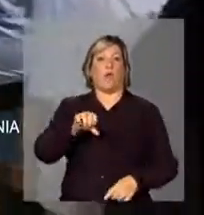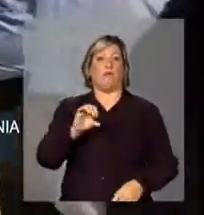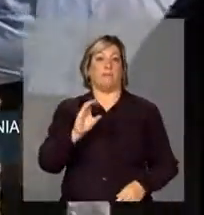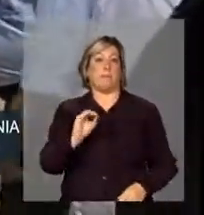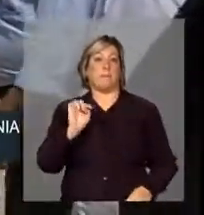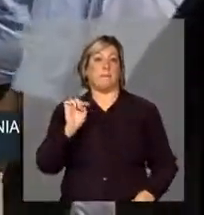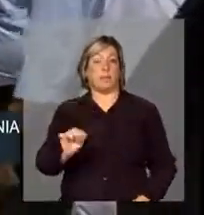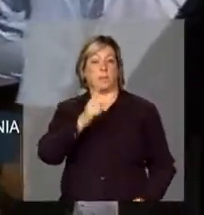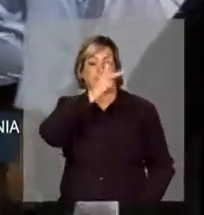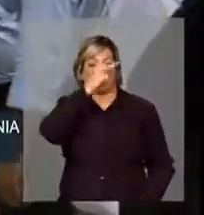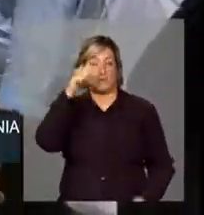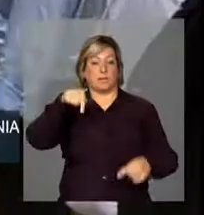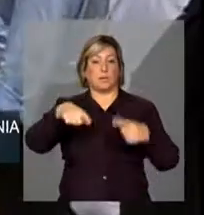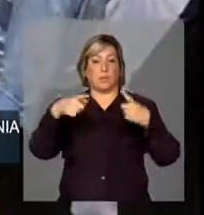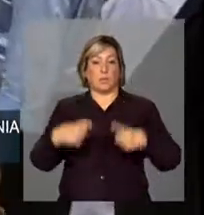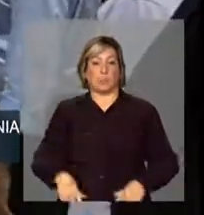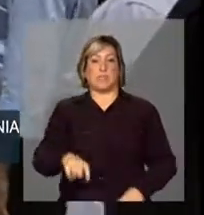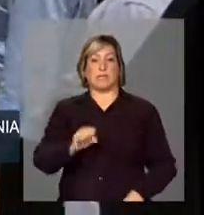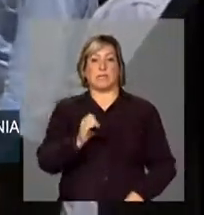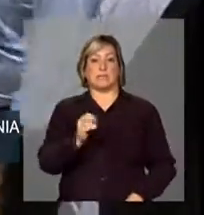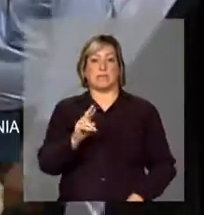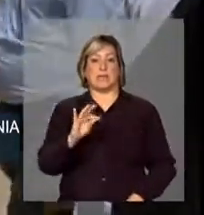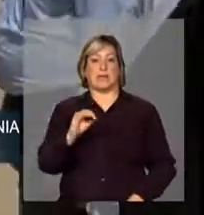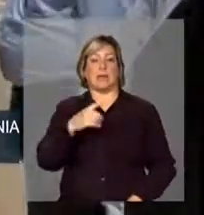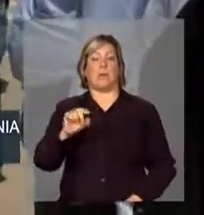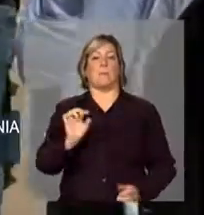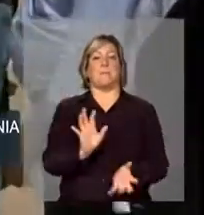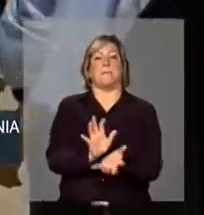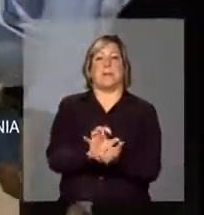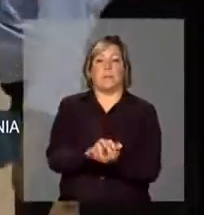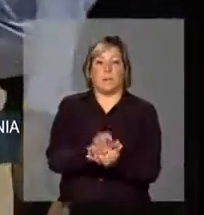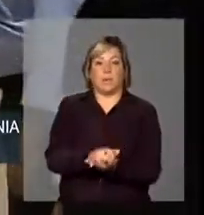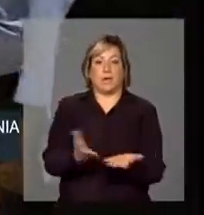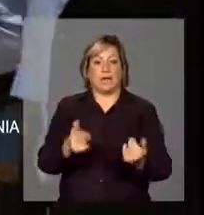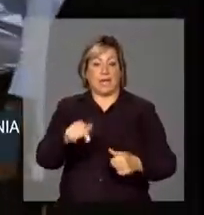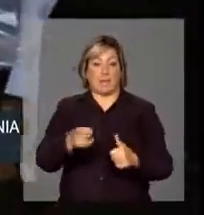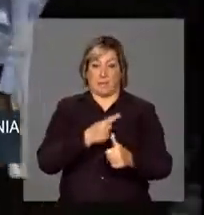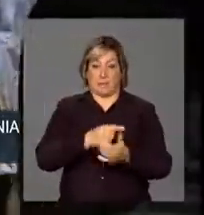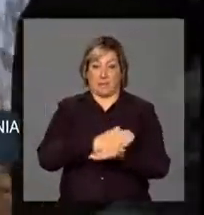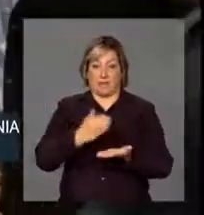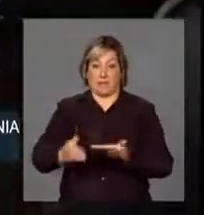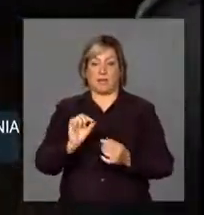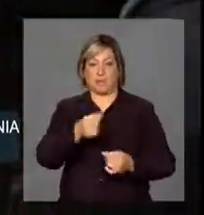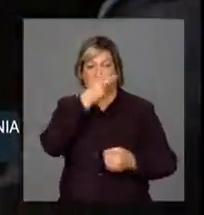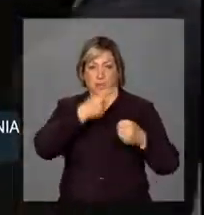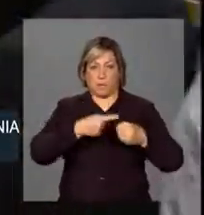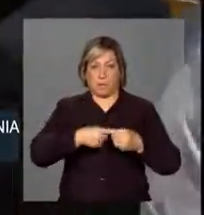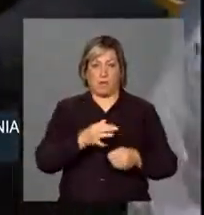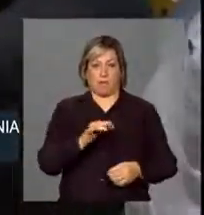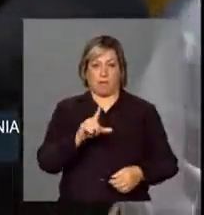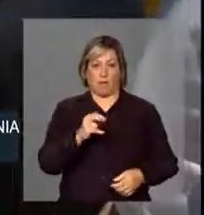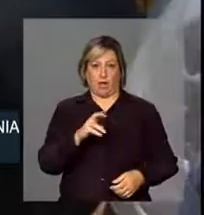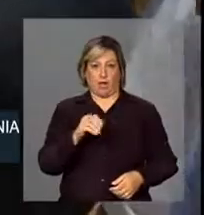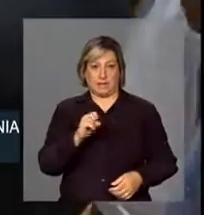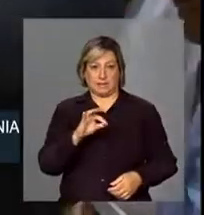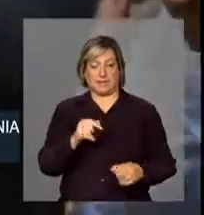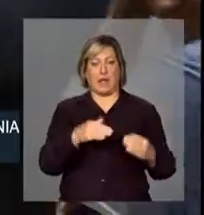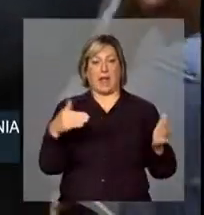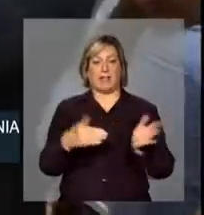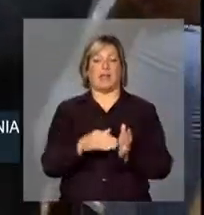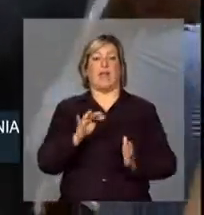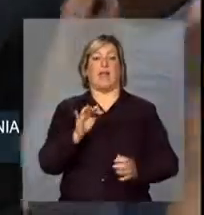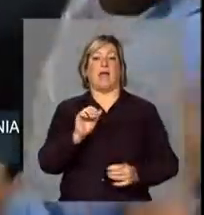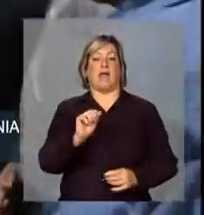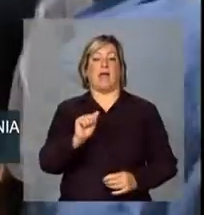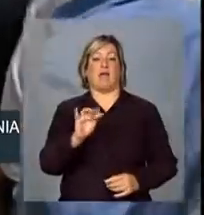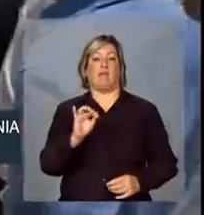pessoas do Sertão Pernambucano esse primeiro trecho lembrando então que vai do município de Floresta a Afogados da